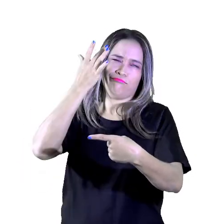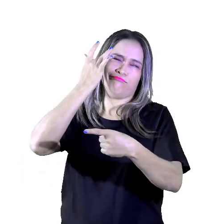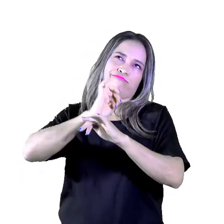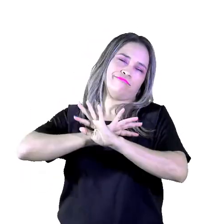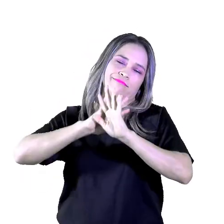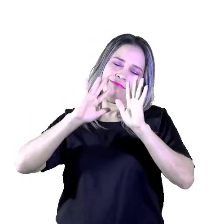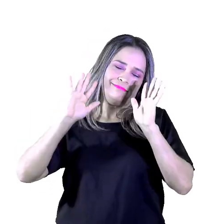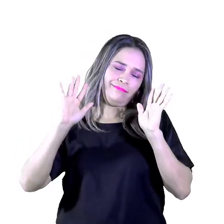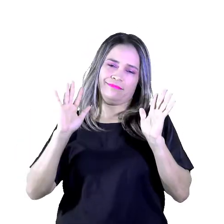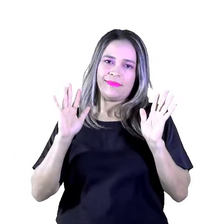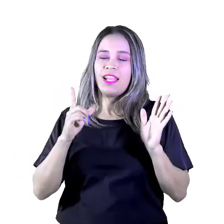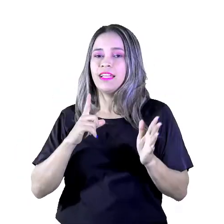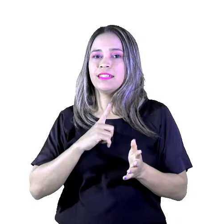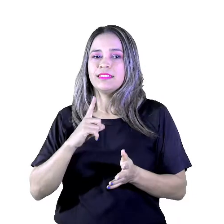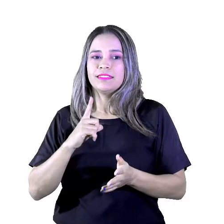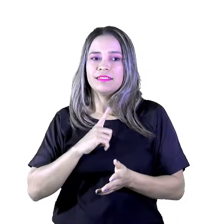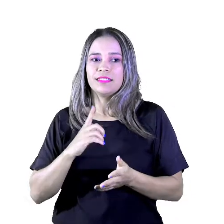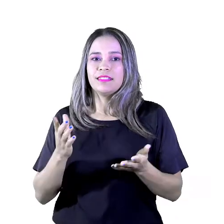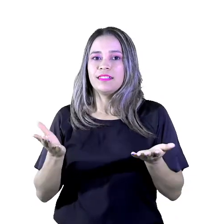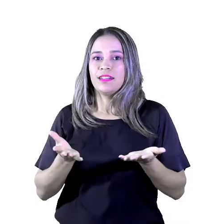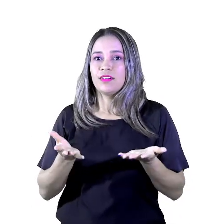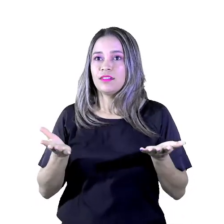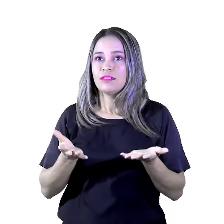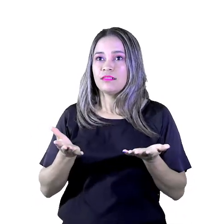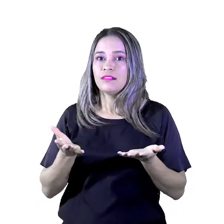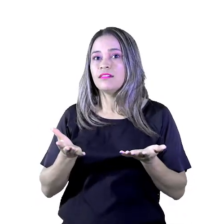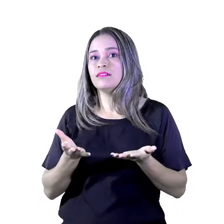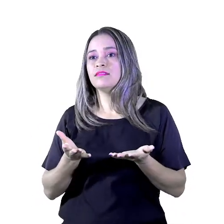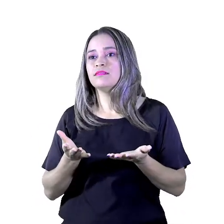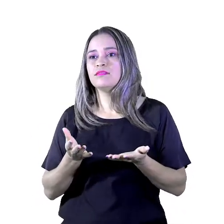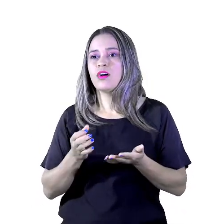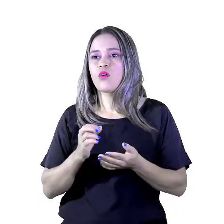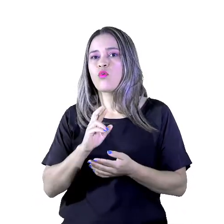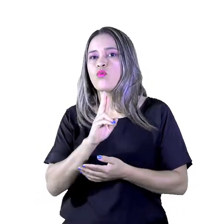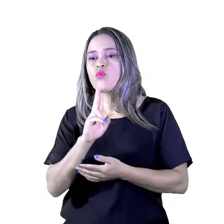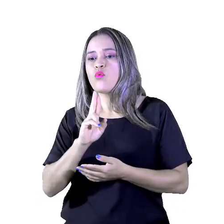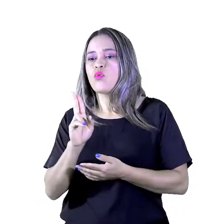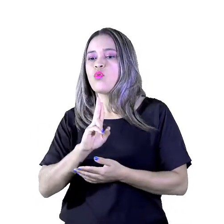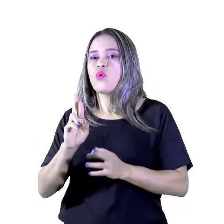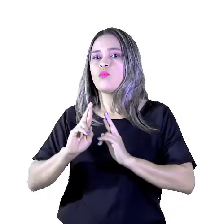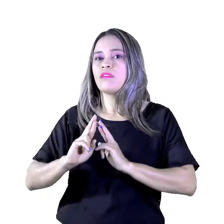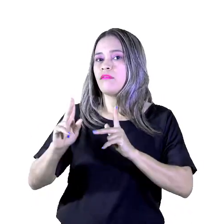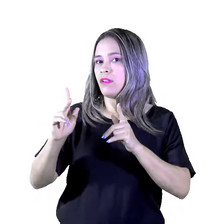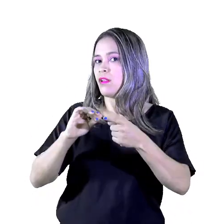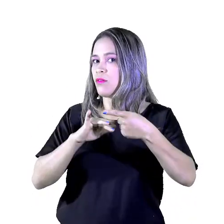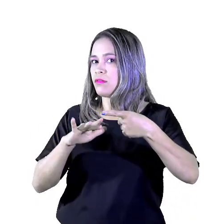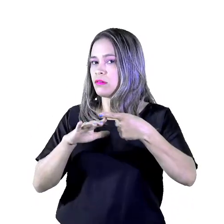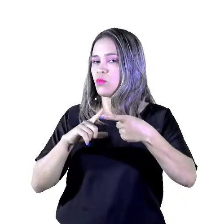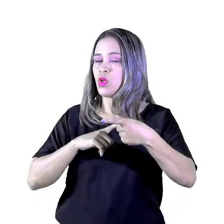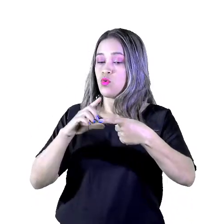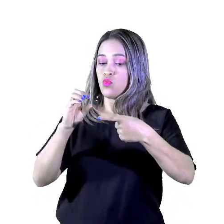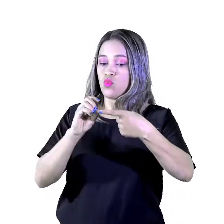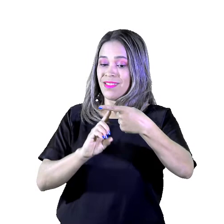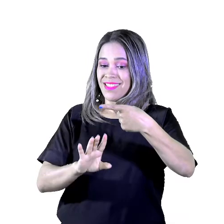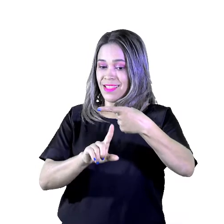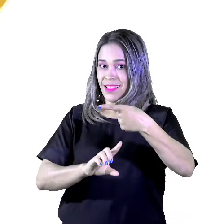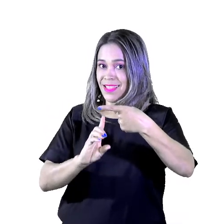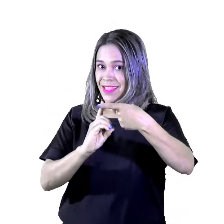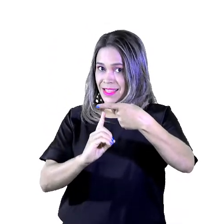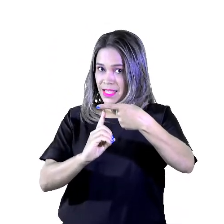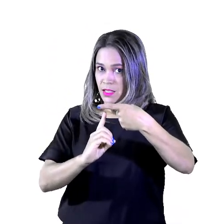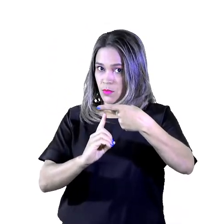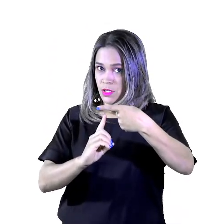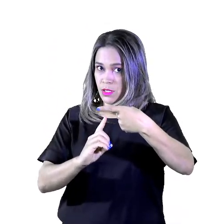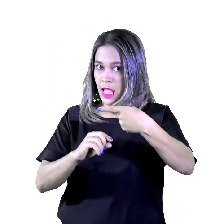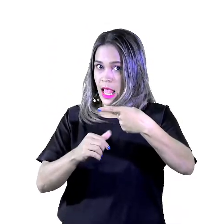nós temos agora algumas frações com nomes diferentes. Quando os denominadores são